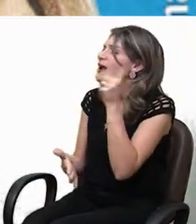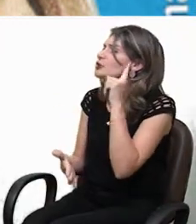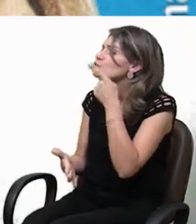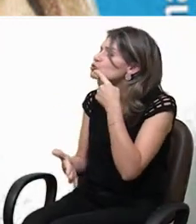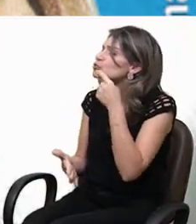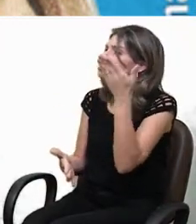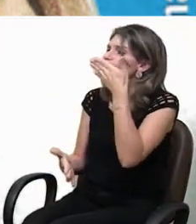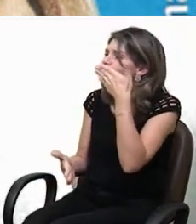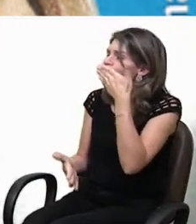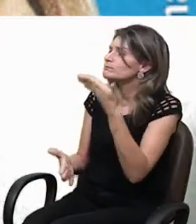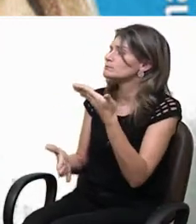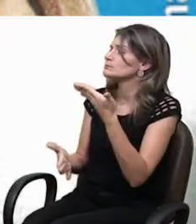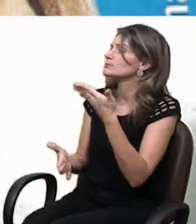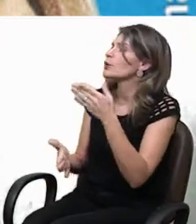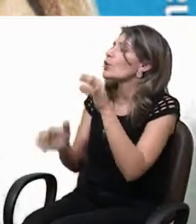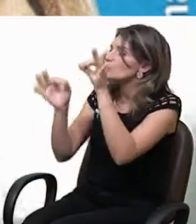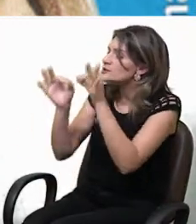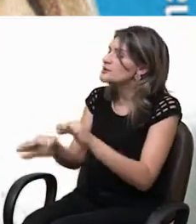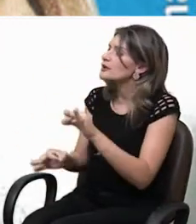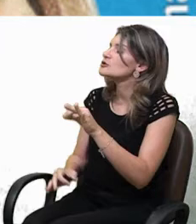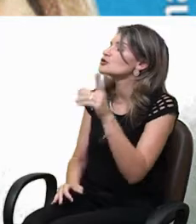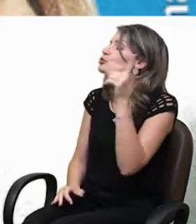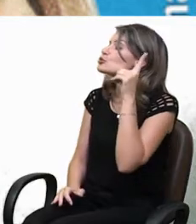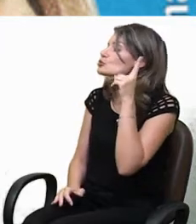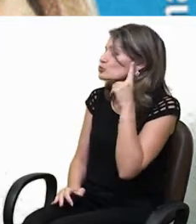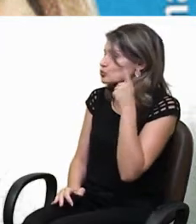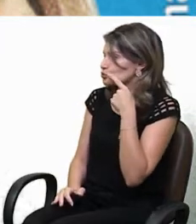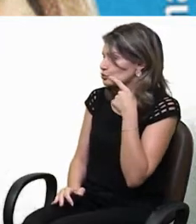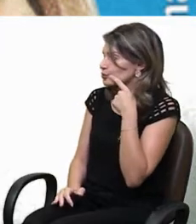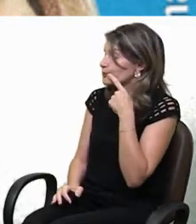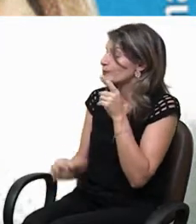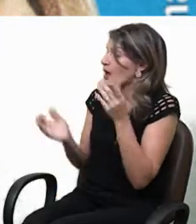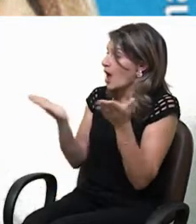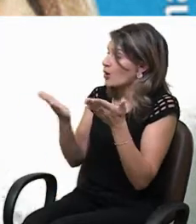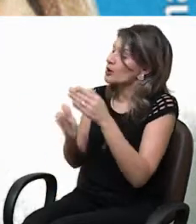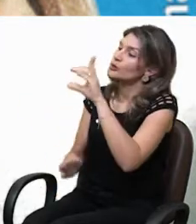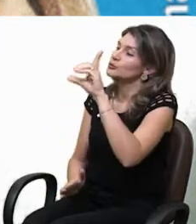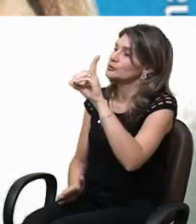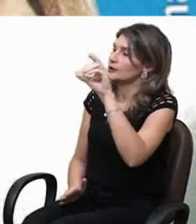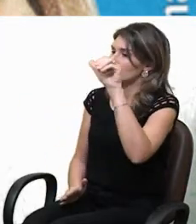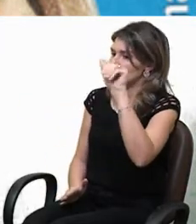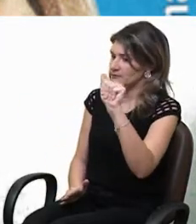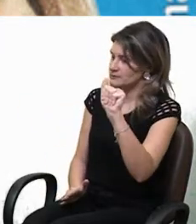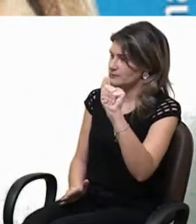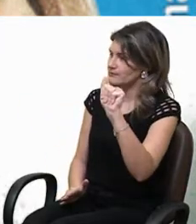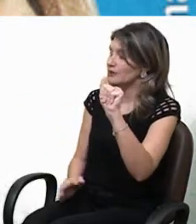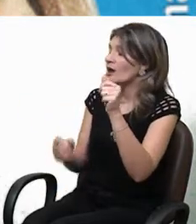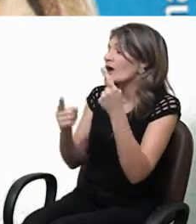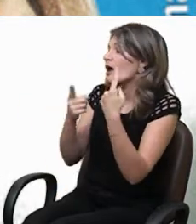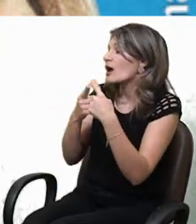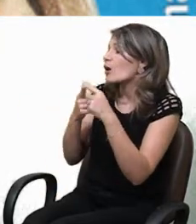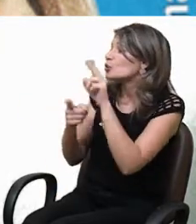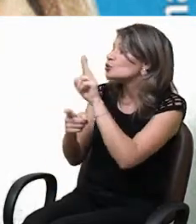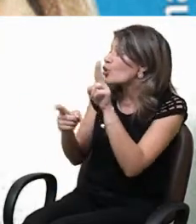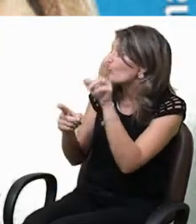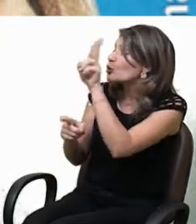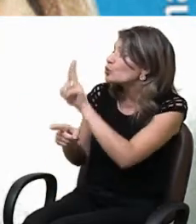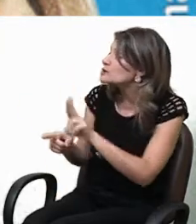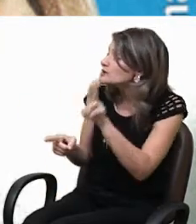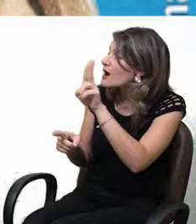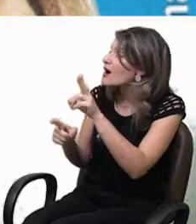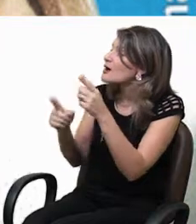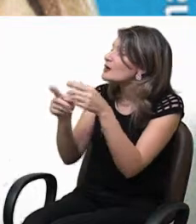todo surdo é mudo. O certo é surdo. Deficiente auditivo é uma nomenclatura médica,